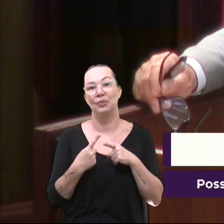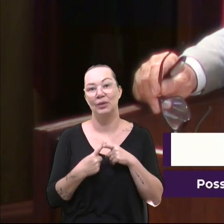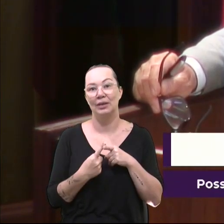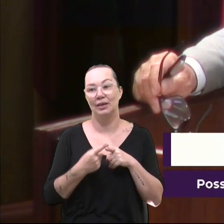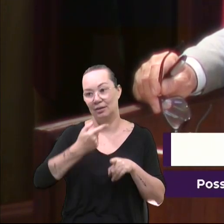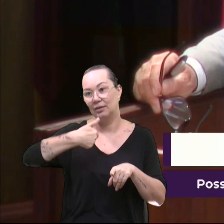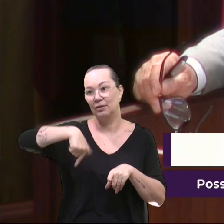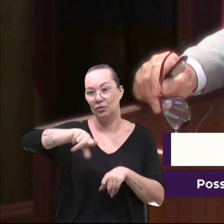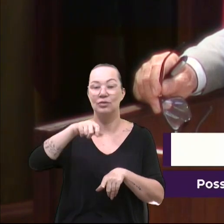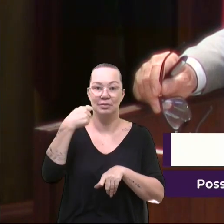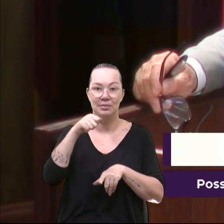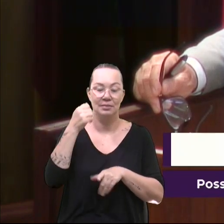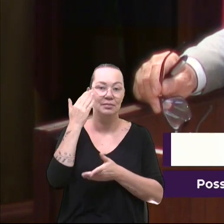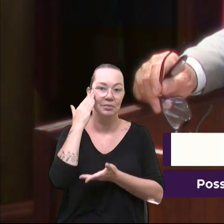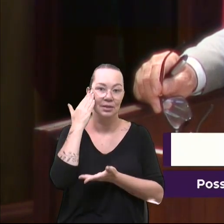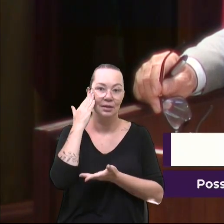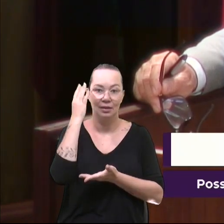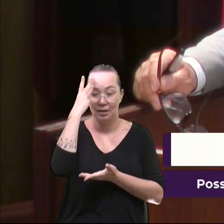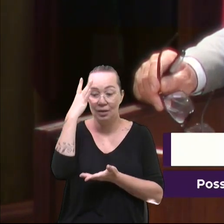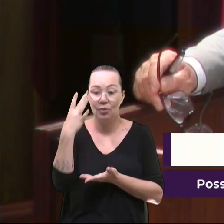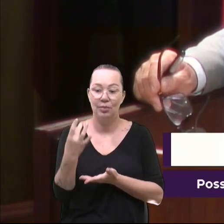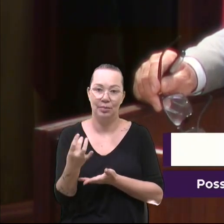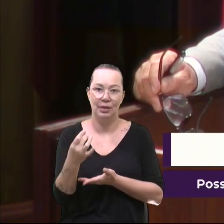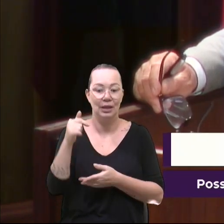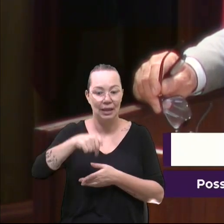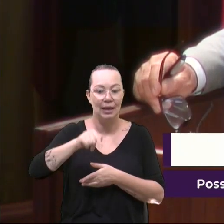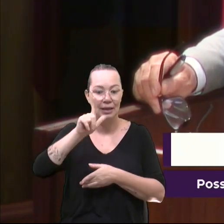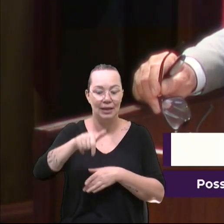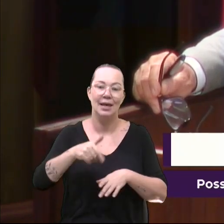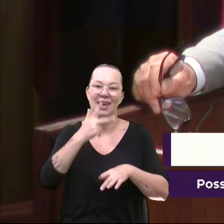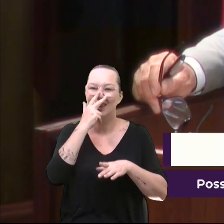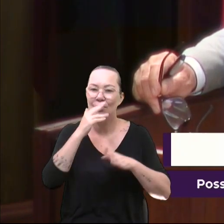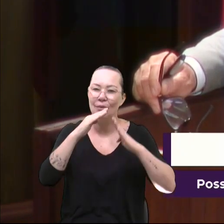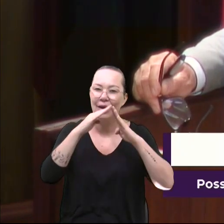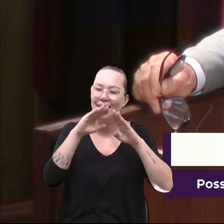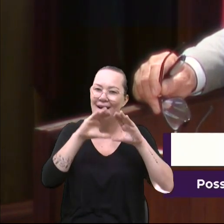nós precisamos compreender que aqui é a casa do povo.